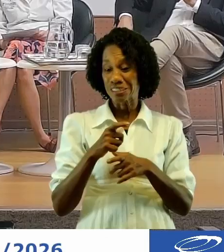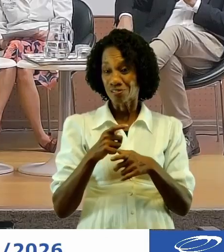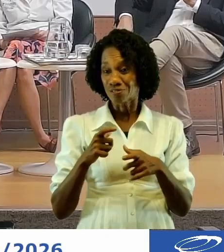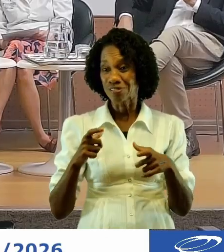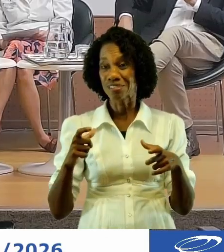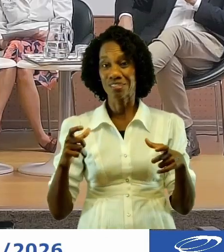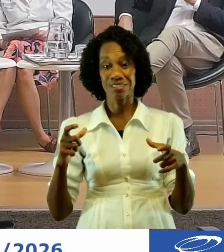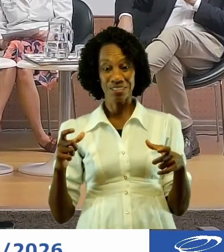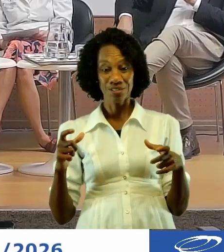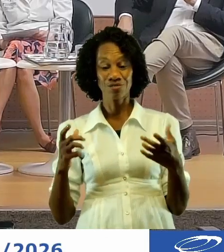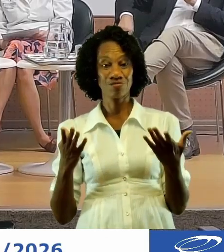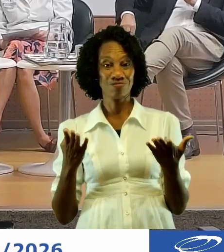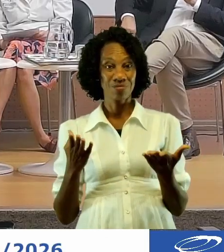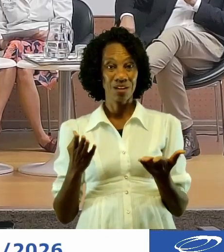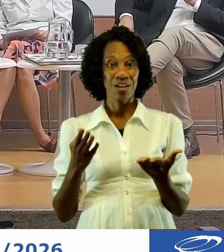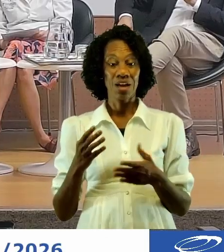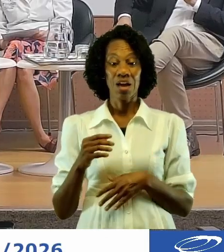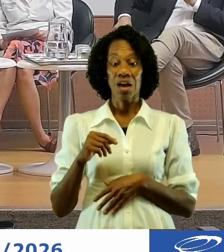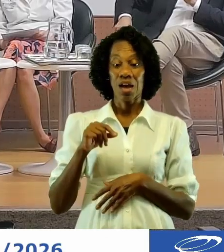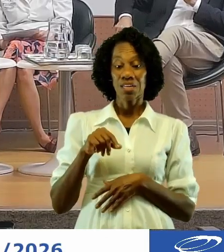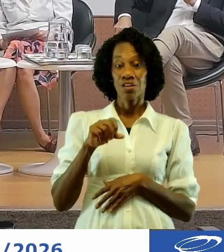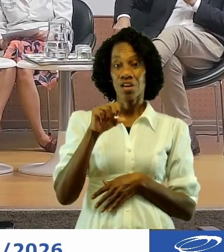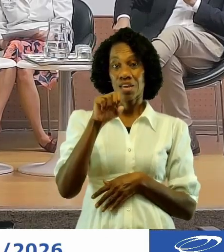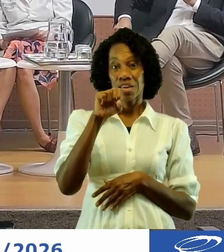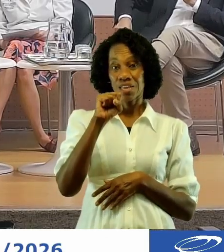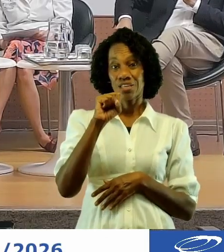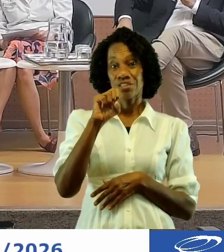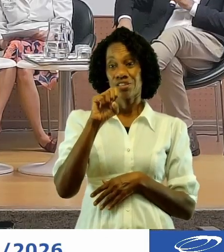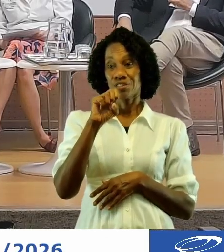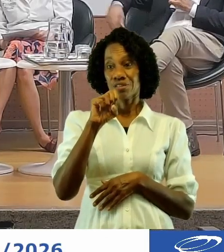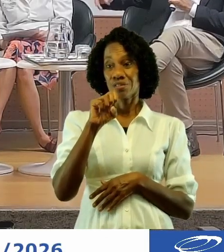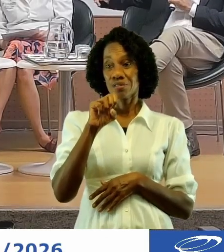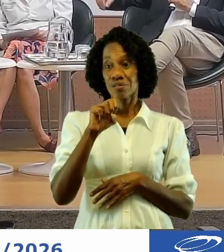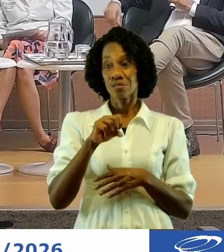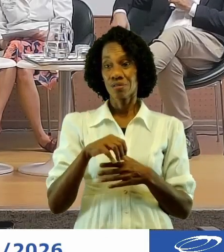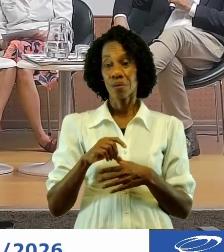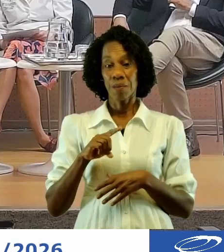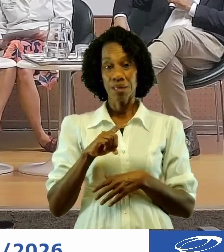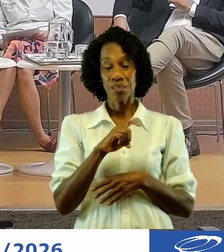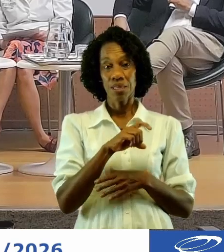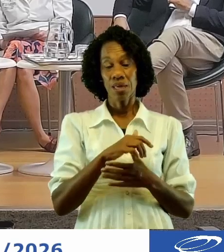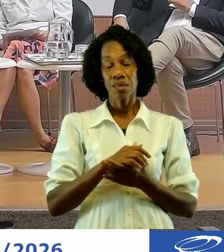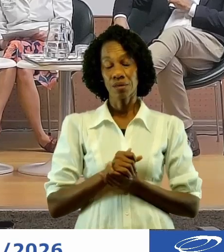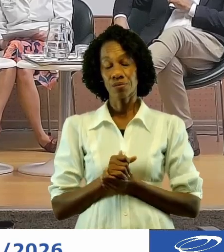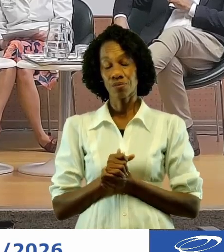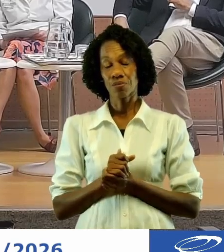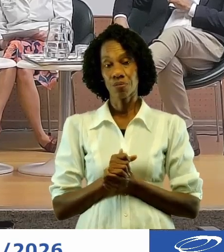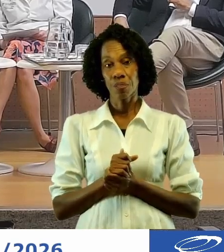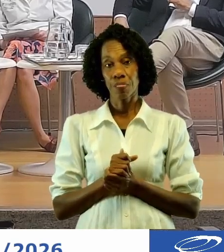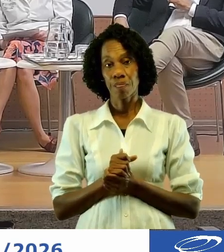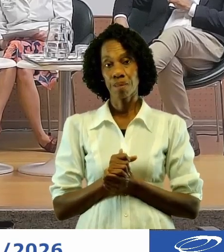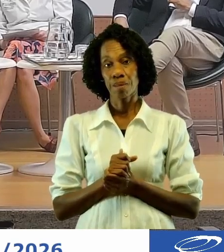inibitórias mínimas dos estafilococcus coagulados negativos para delafloxacina. Okay, well, we have seen is an